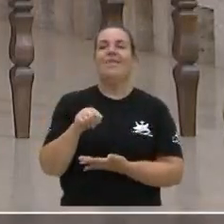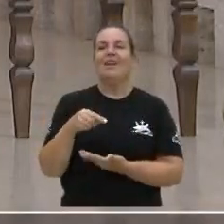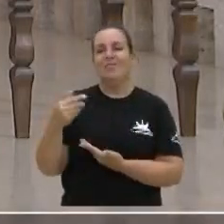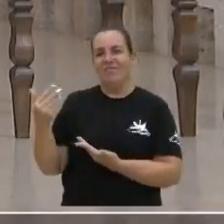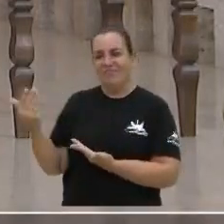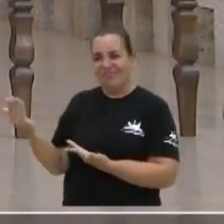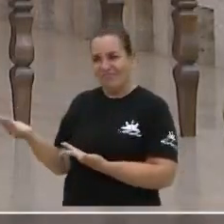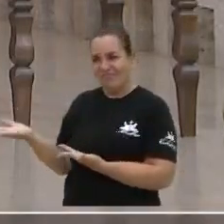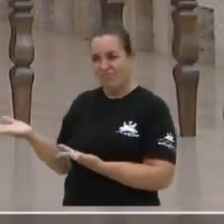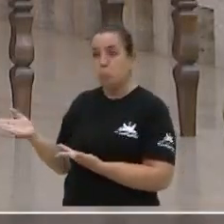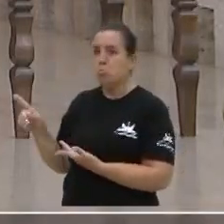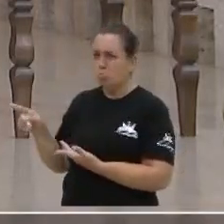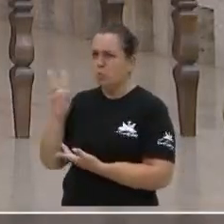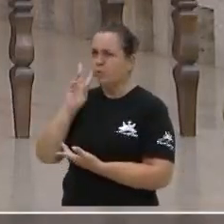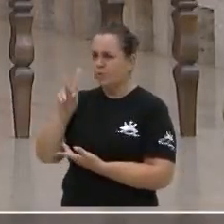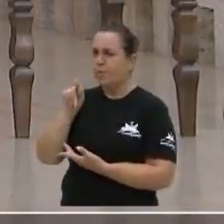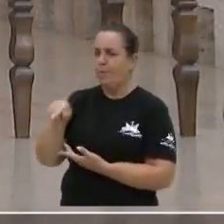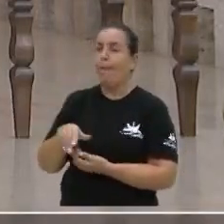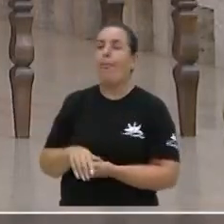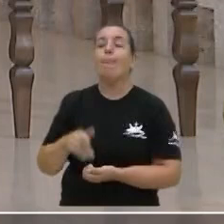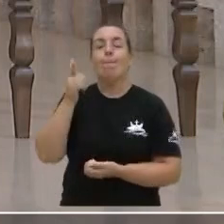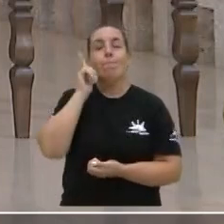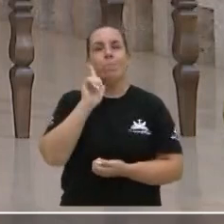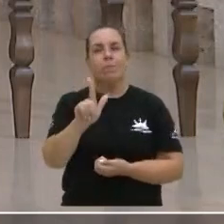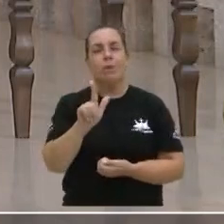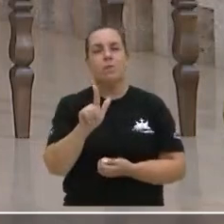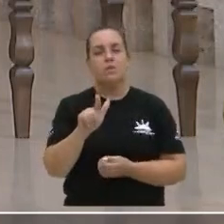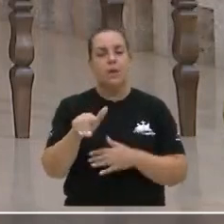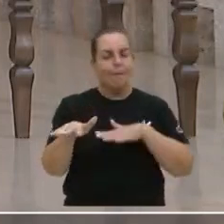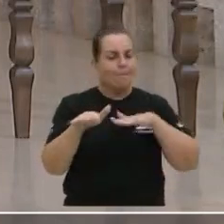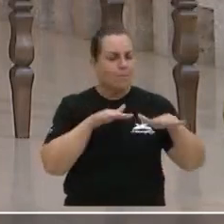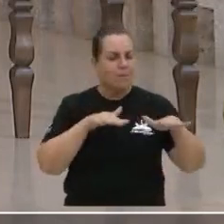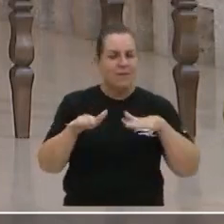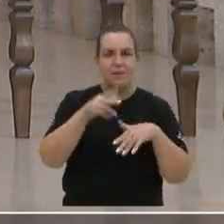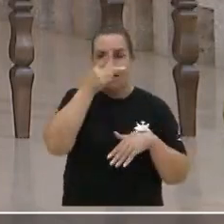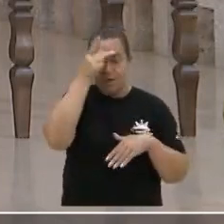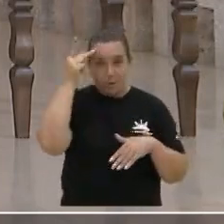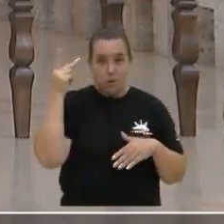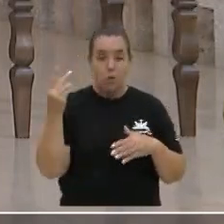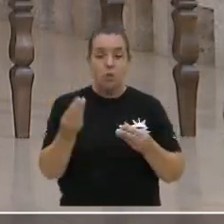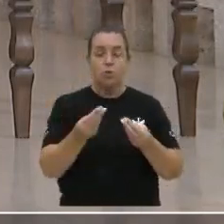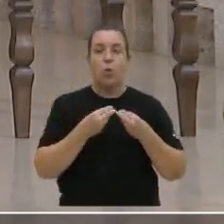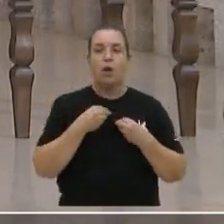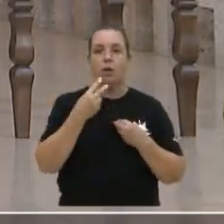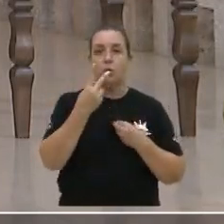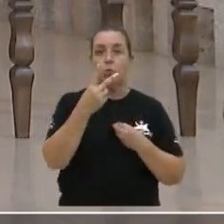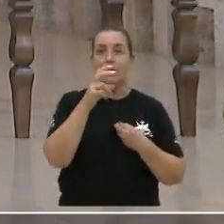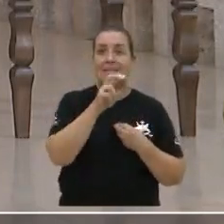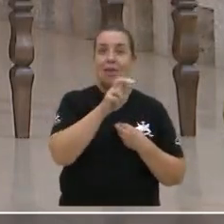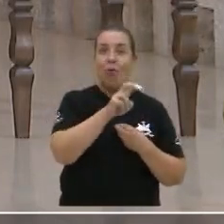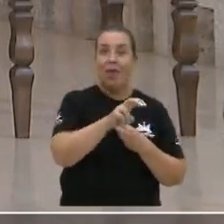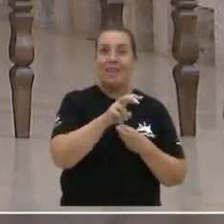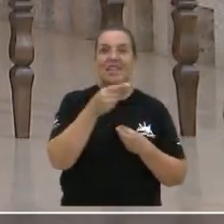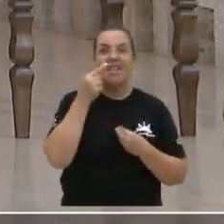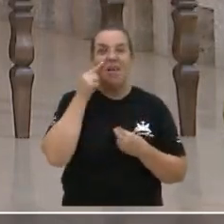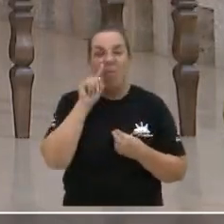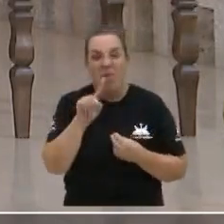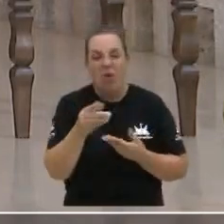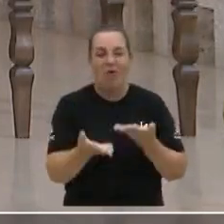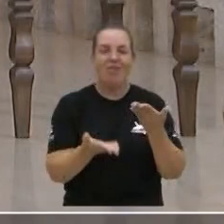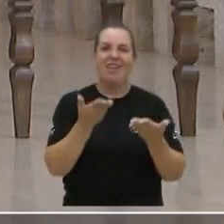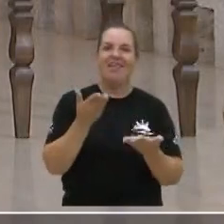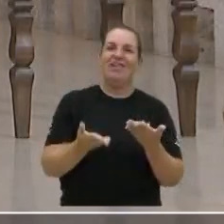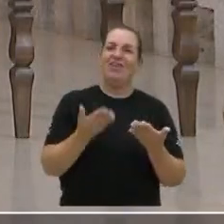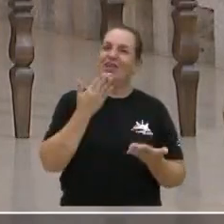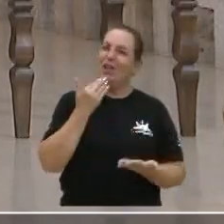que foi conseguir mobilizar e as pessoas doarem 255 toneladas